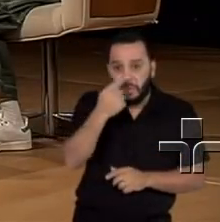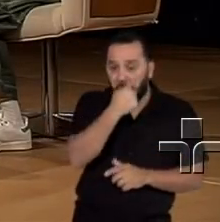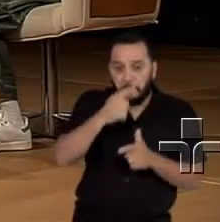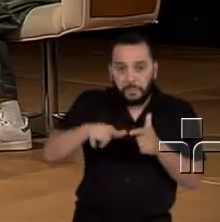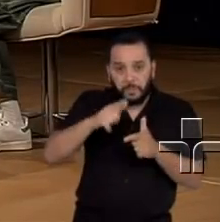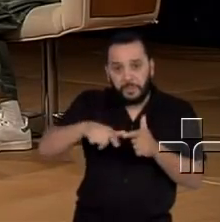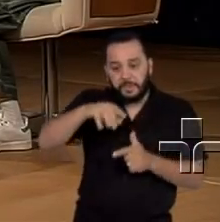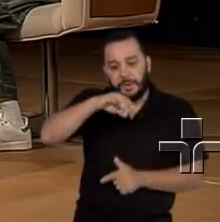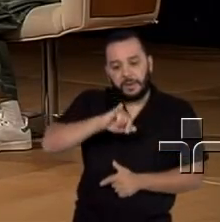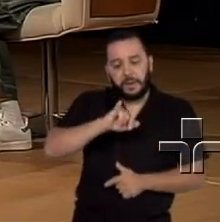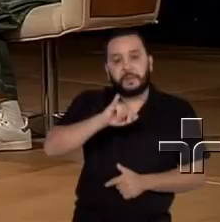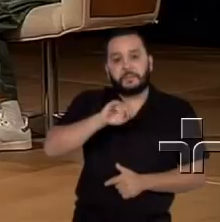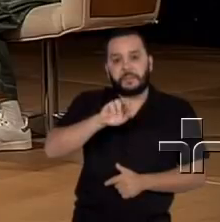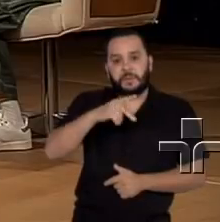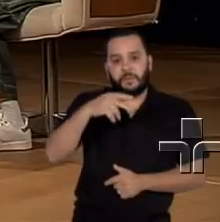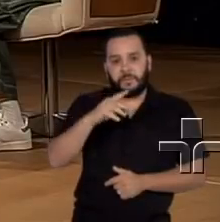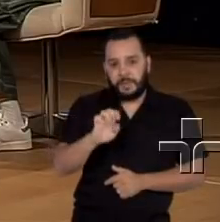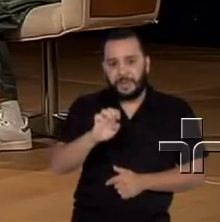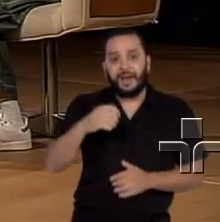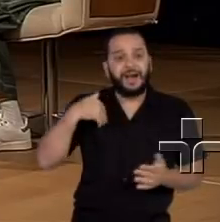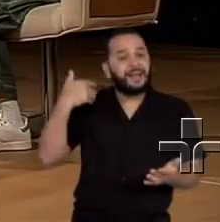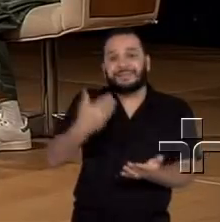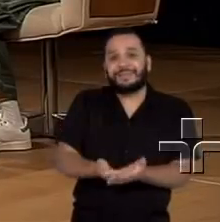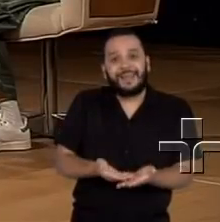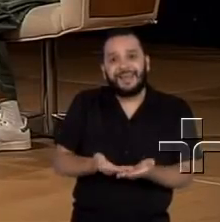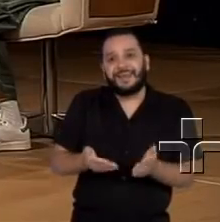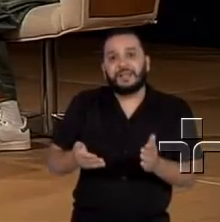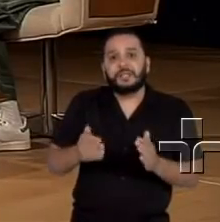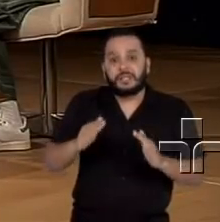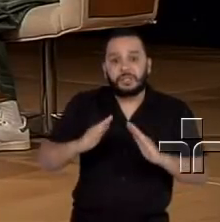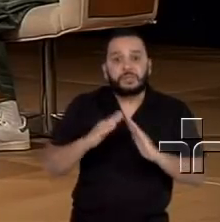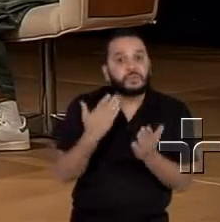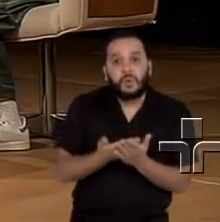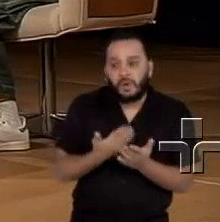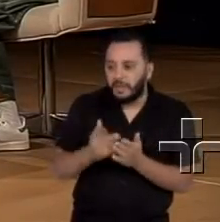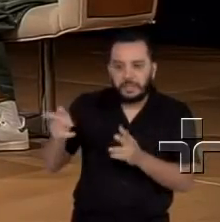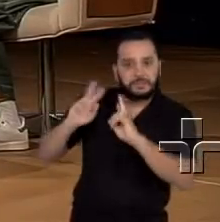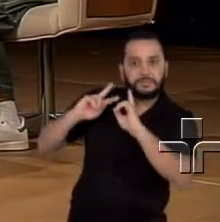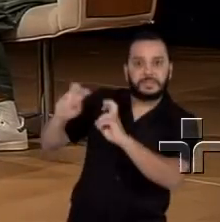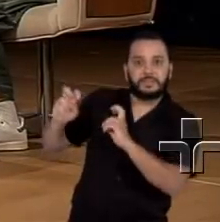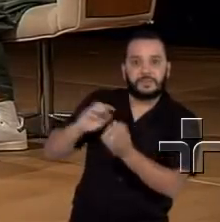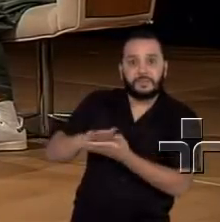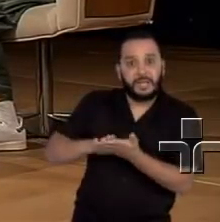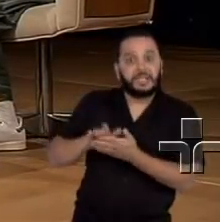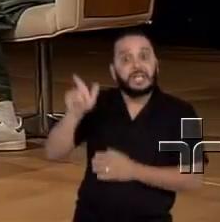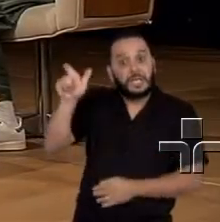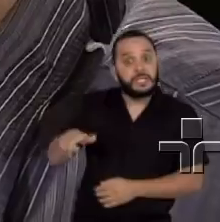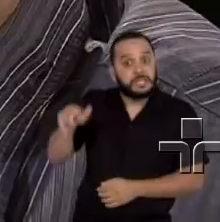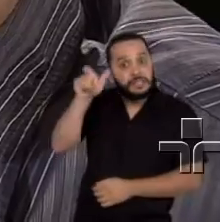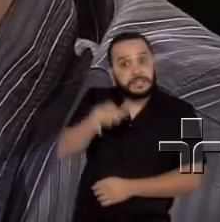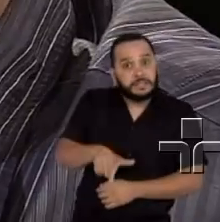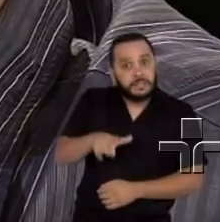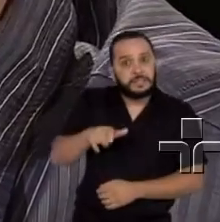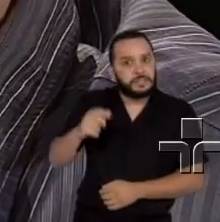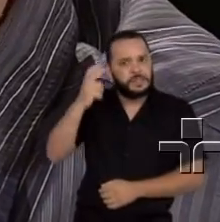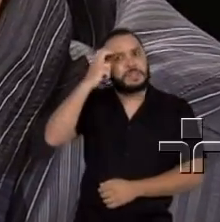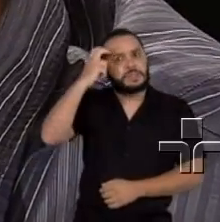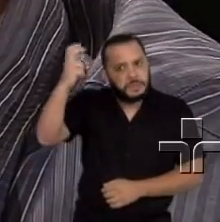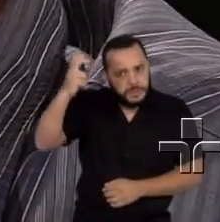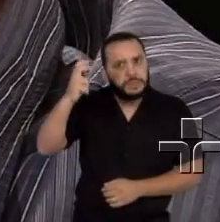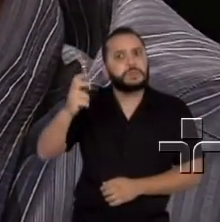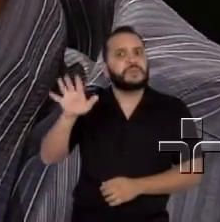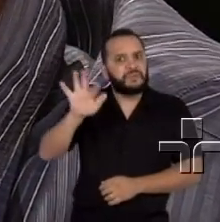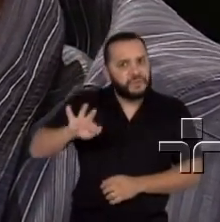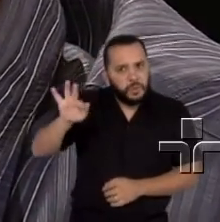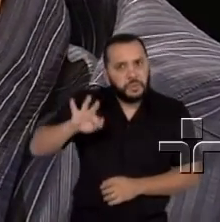até eu chegar na escola. Olha que coisa estranha. Eles eram pessoas de formação superior e